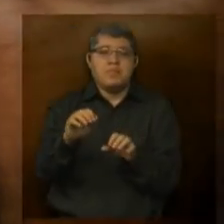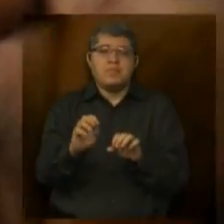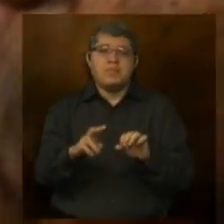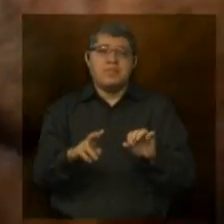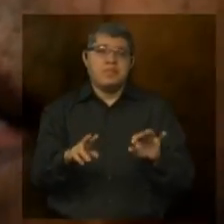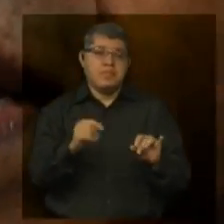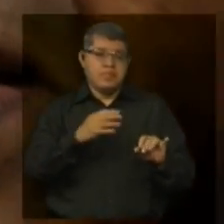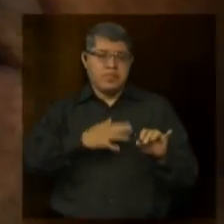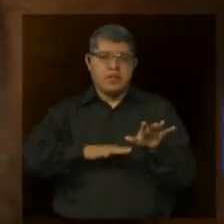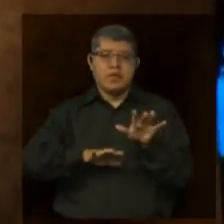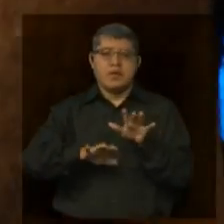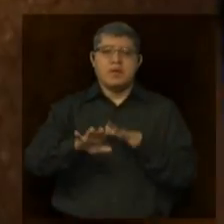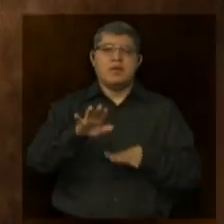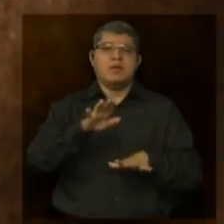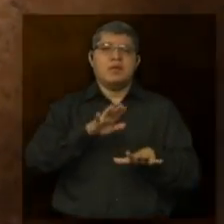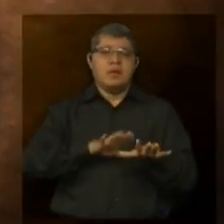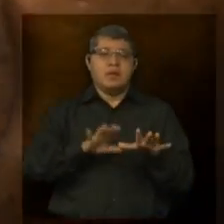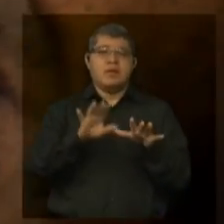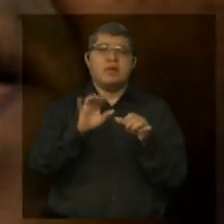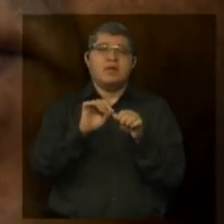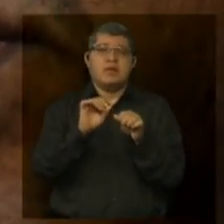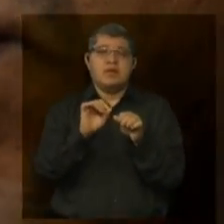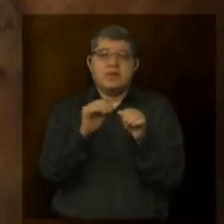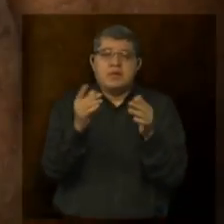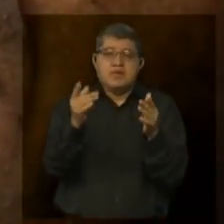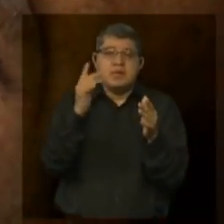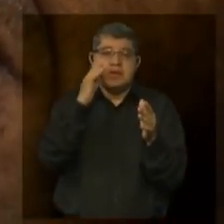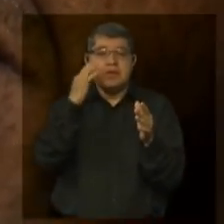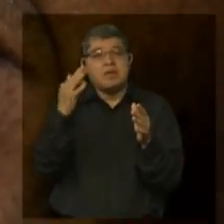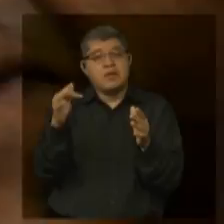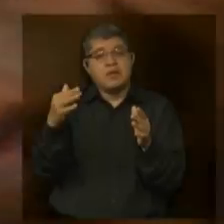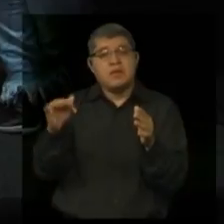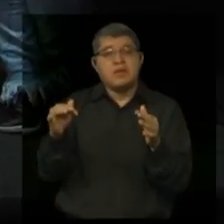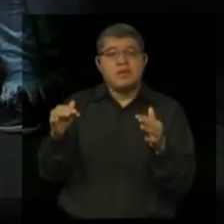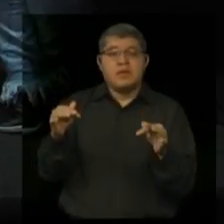Quem quer calmaria pode se